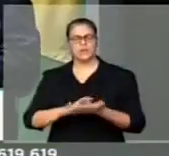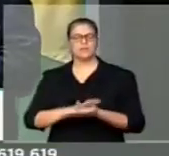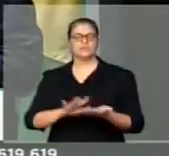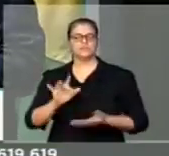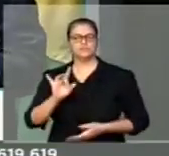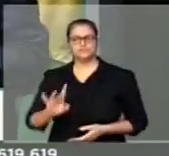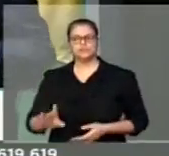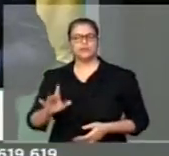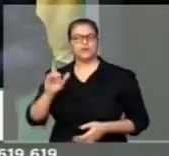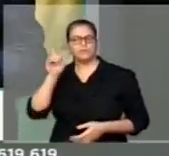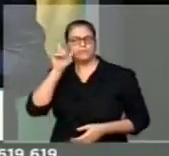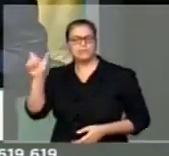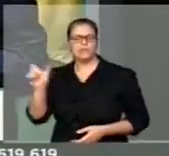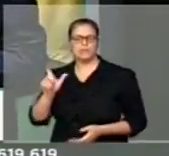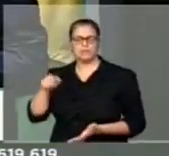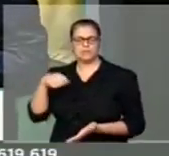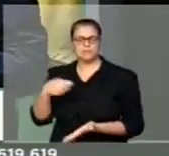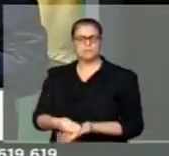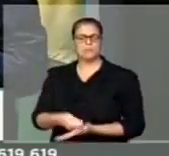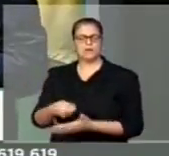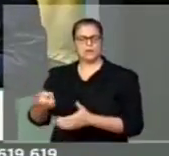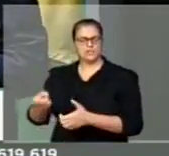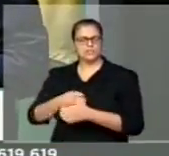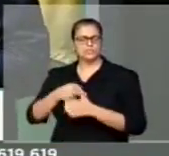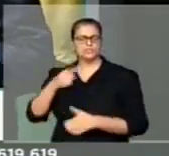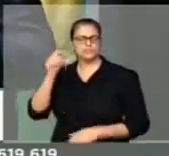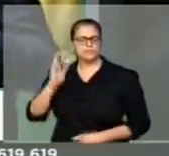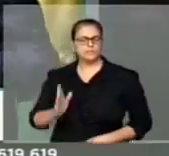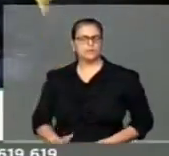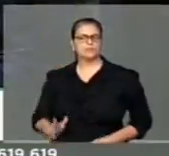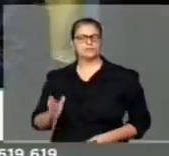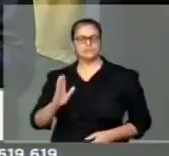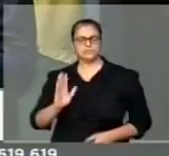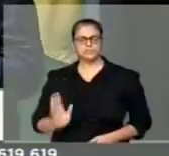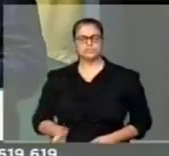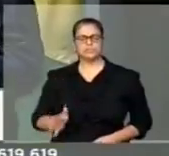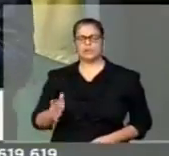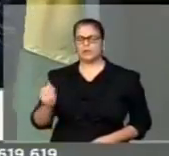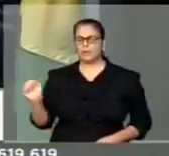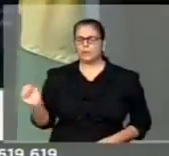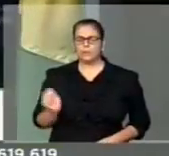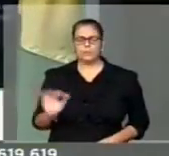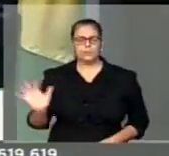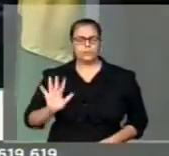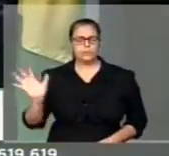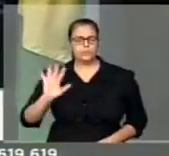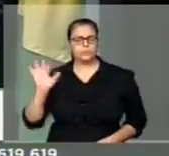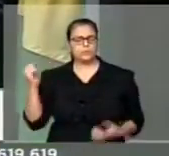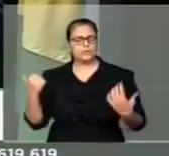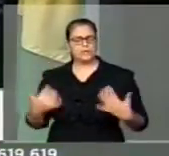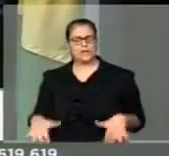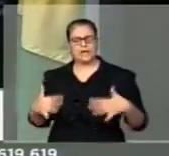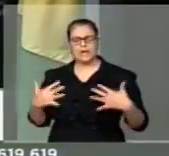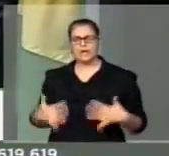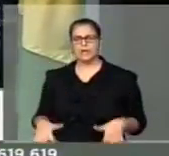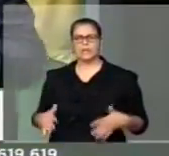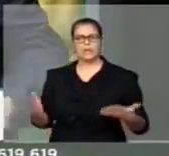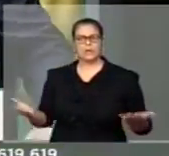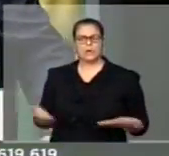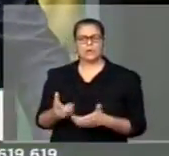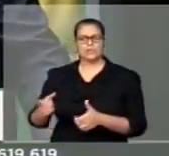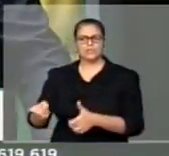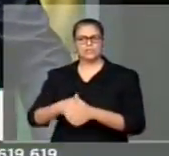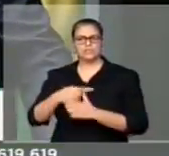única e exclusivamente o pagamento dos juros da dívida pública, que chega a números estratosféricos. Hoje a dívida